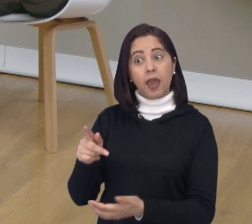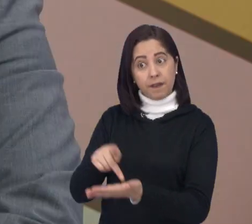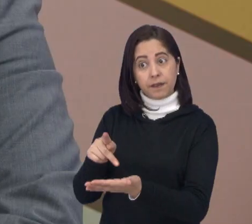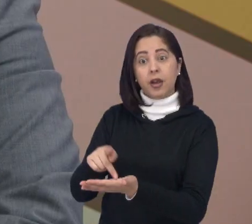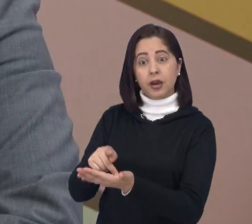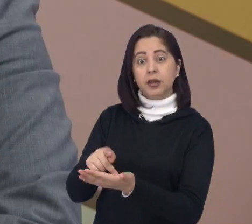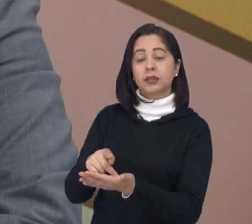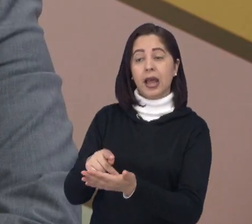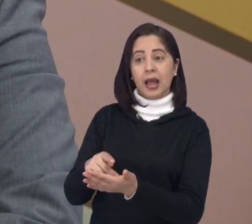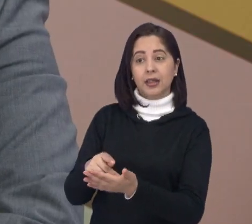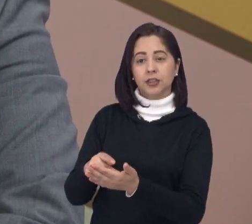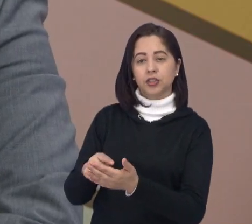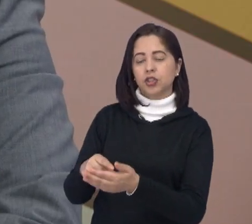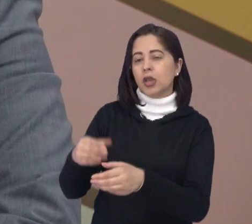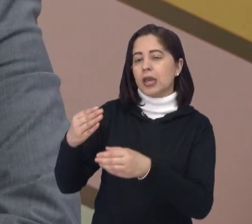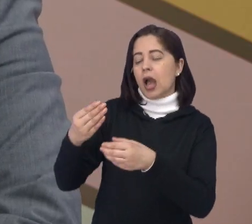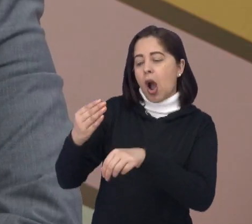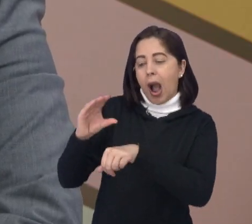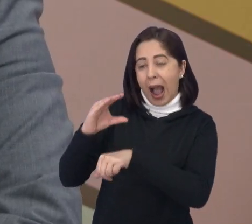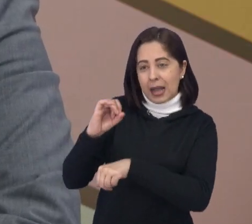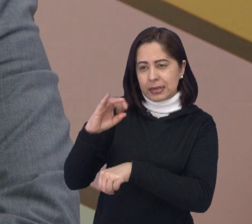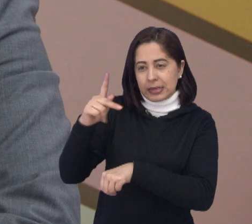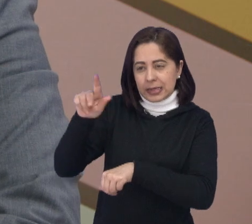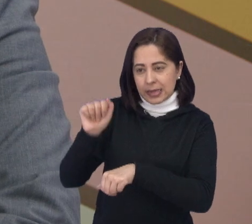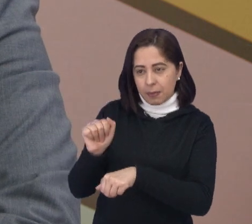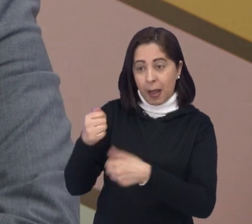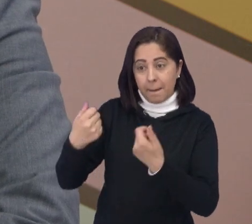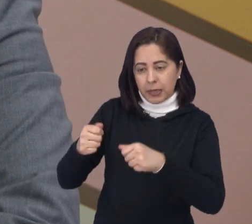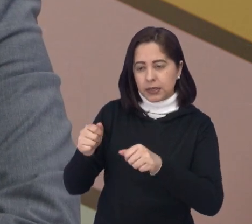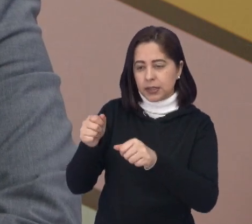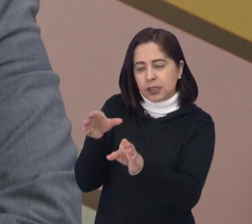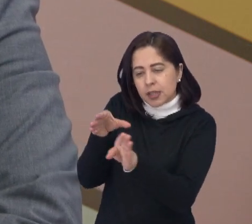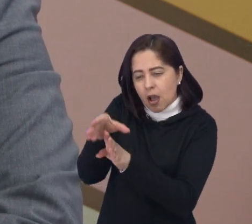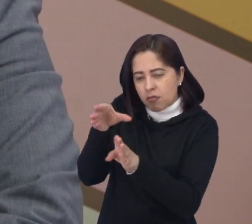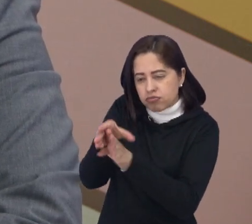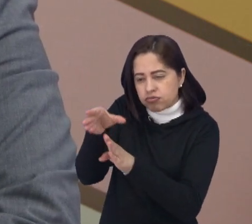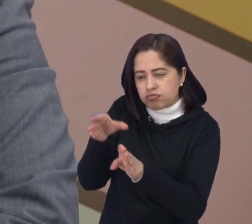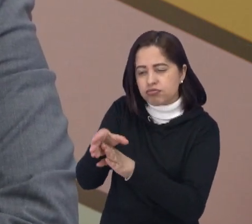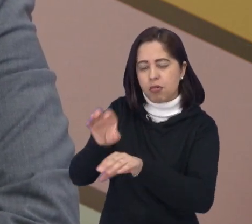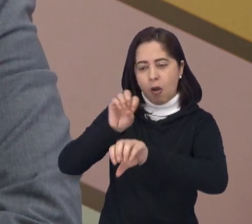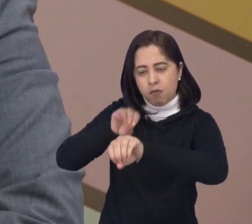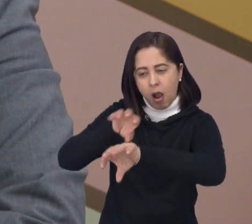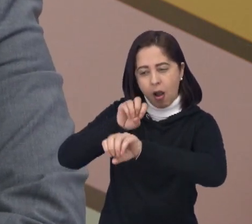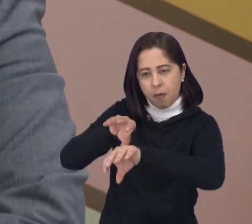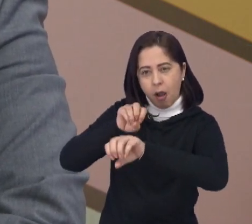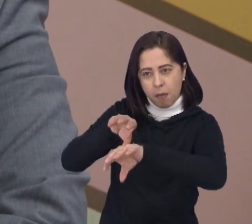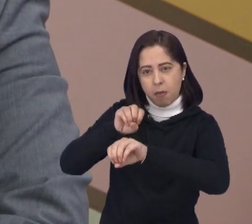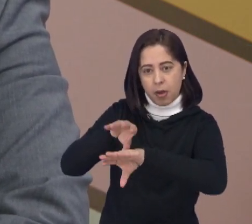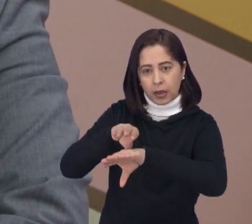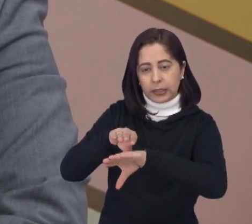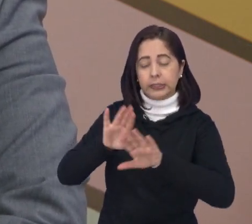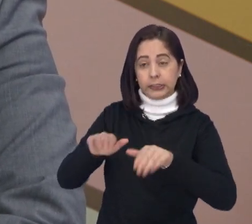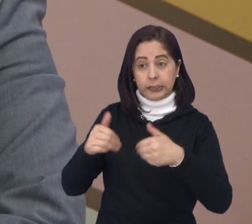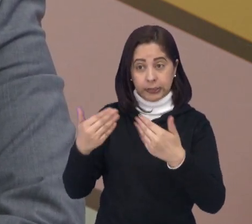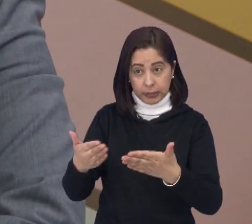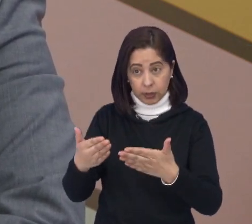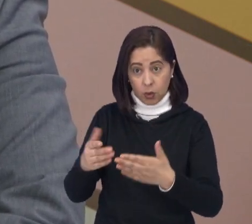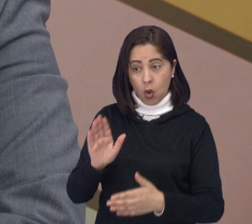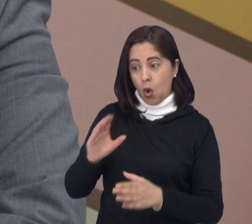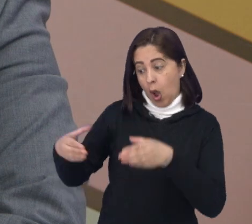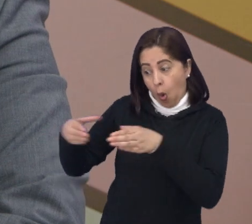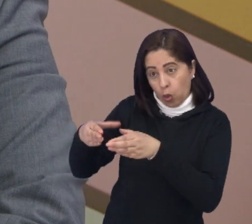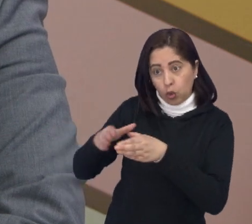treinamento ocorre para a formação desse grupo, né? Os cipeiros, né? Então, uma vez que são